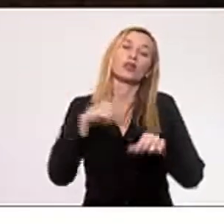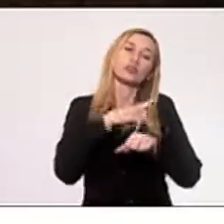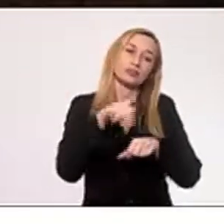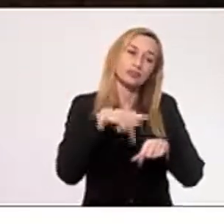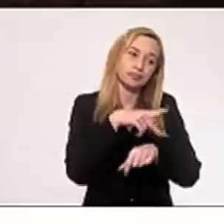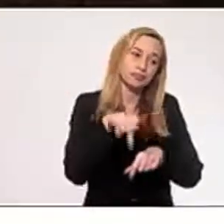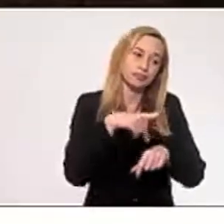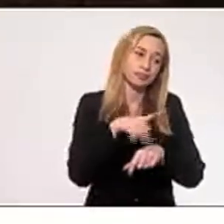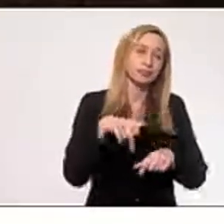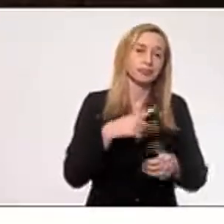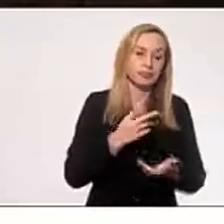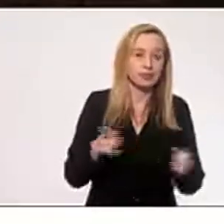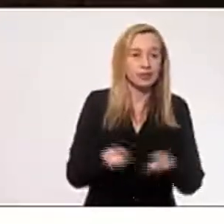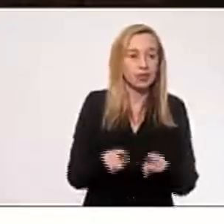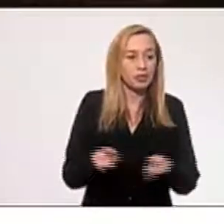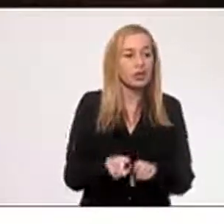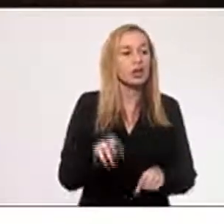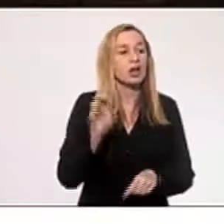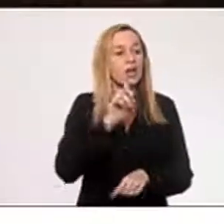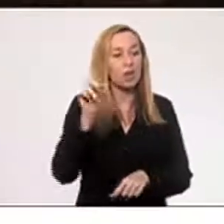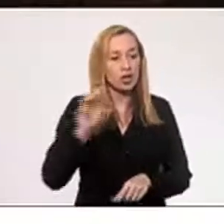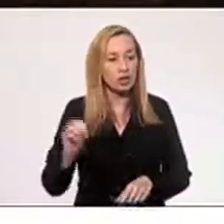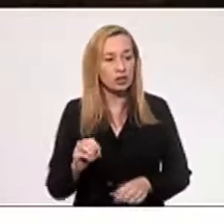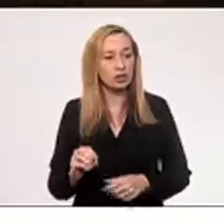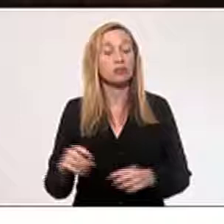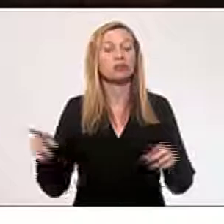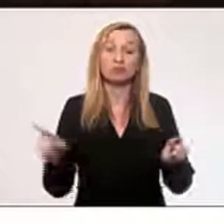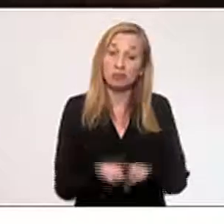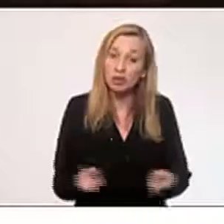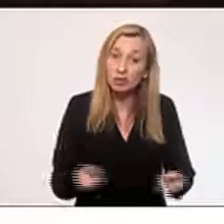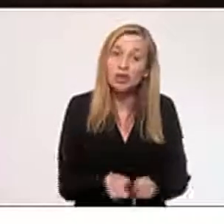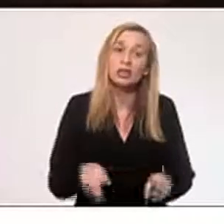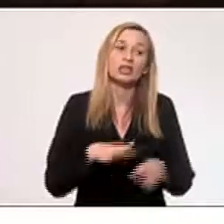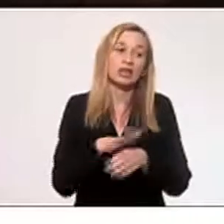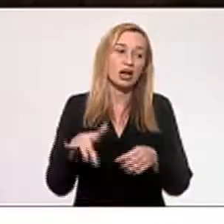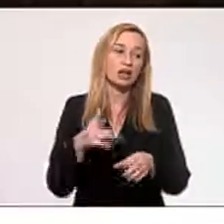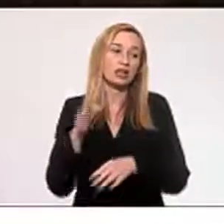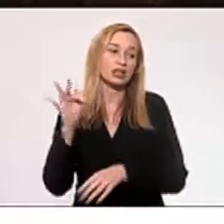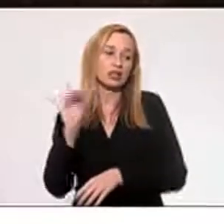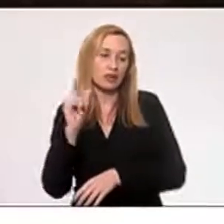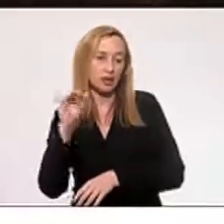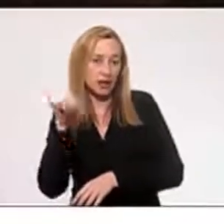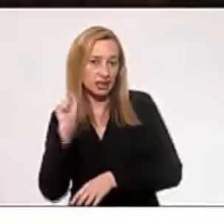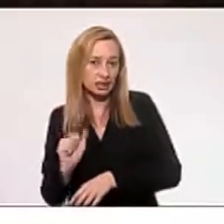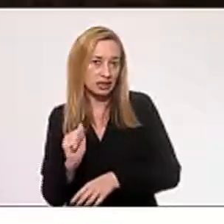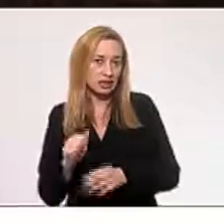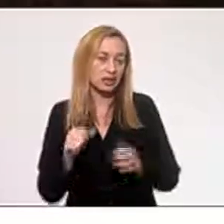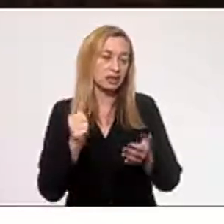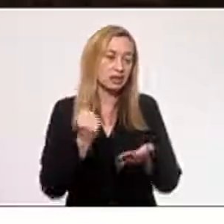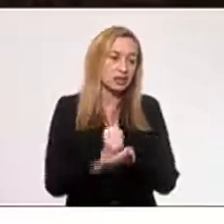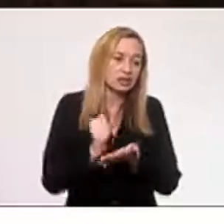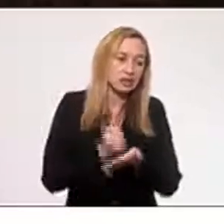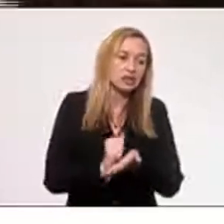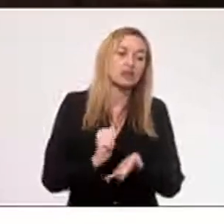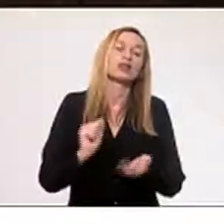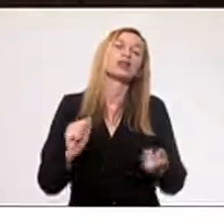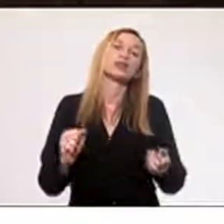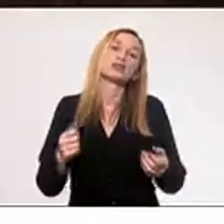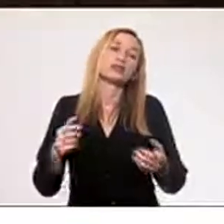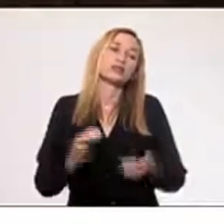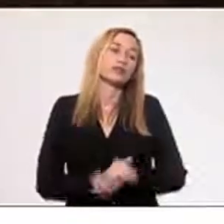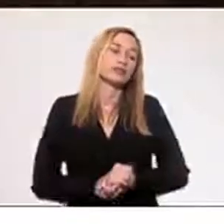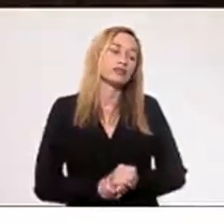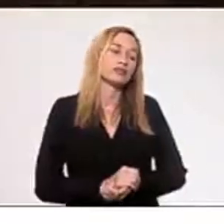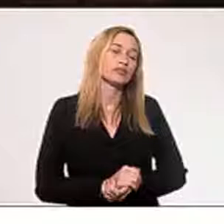nacionais e até internacionais. A UESO tem produção relevantíssima na área de fármacos, por exemplo, onde é referência acadêmica do Rio de Janeiro e no